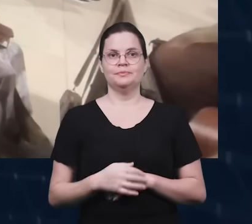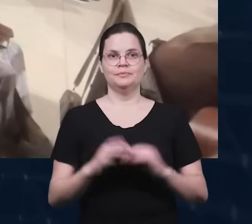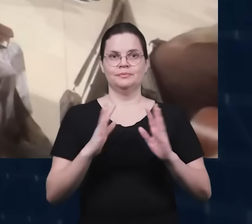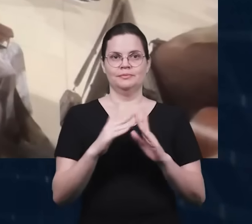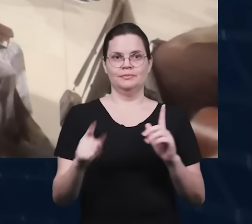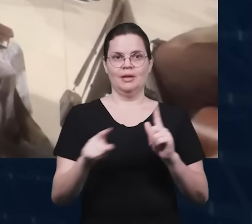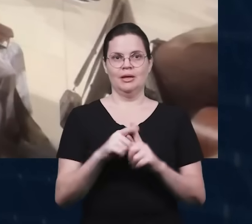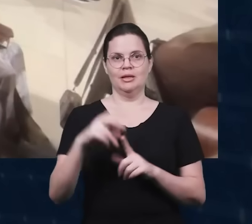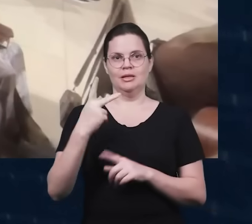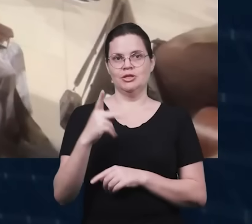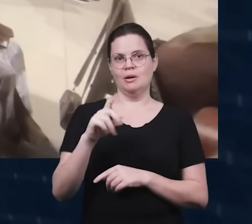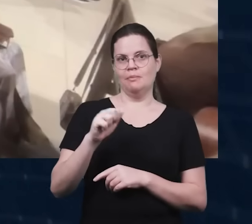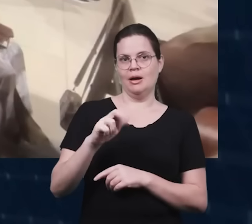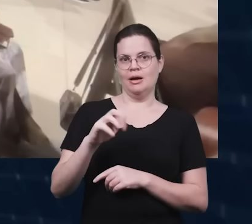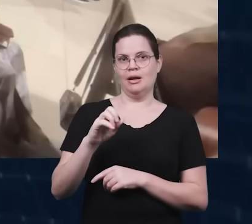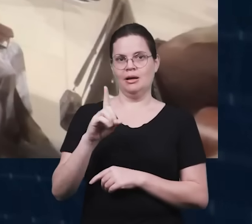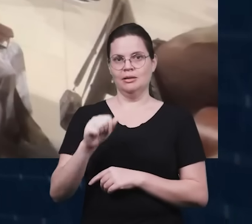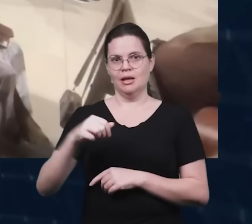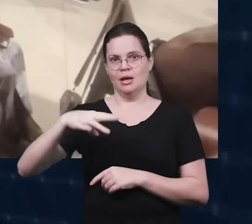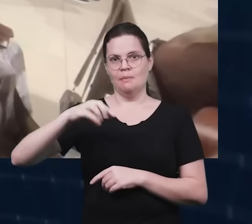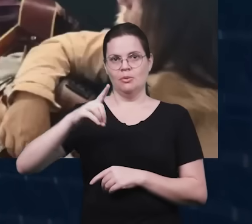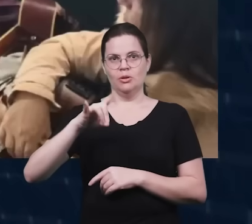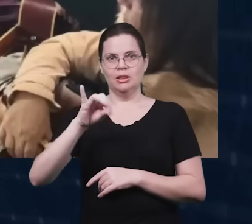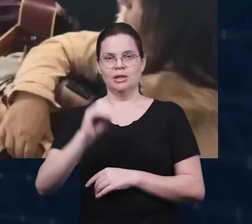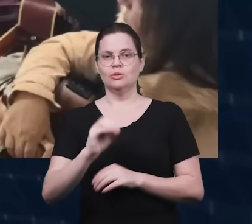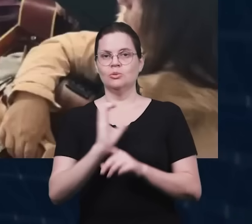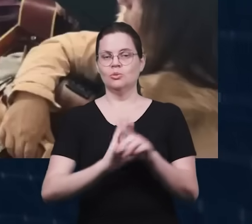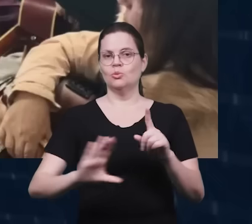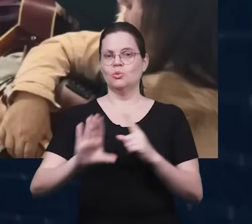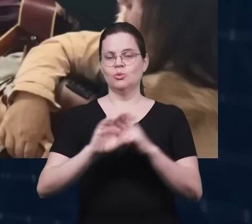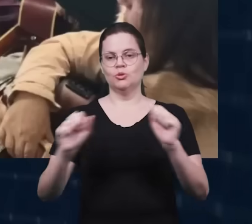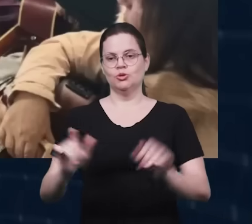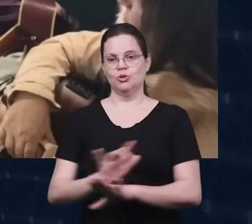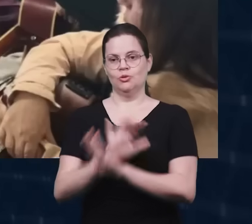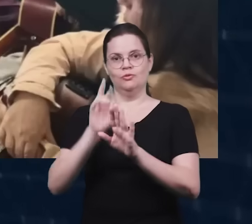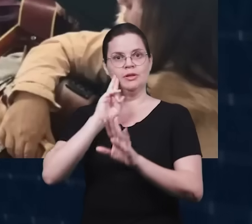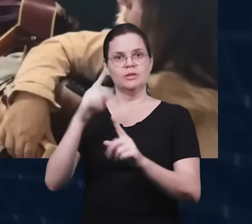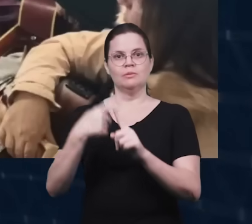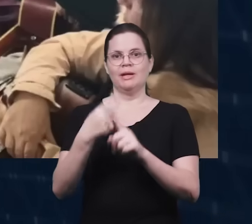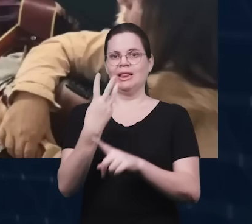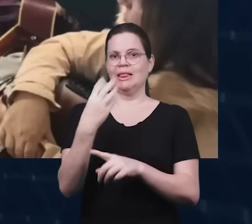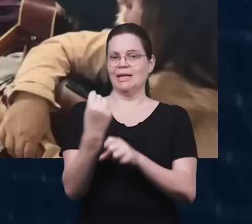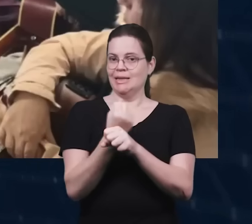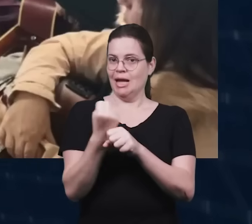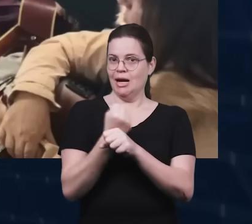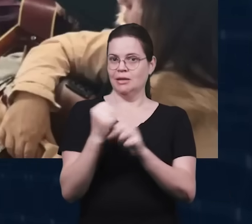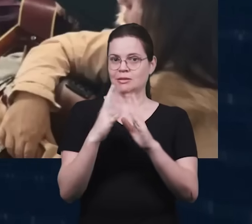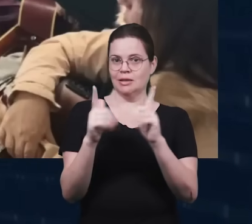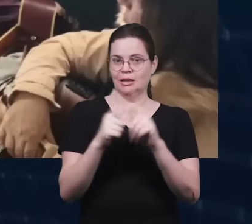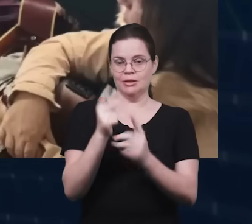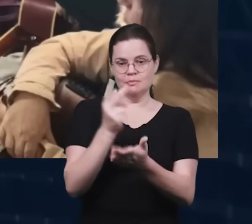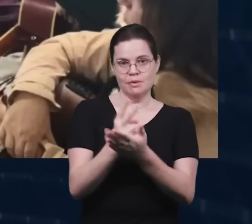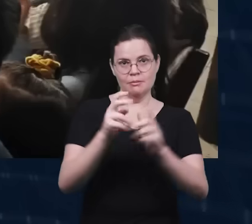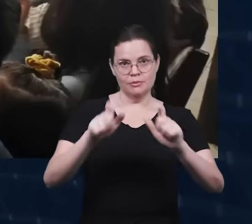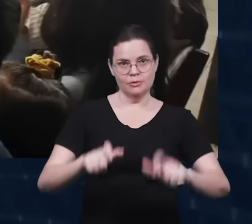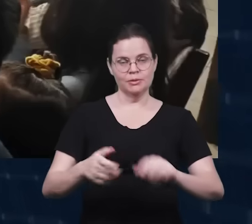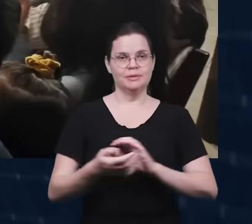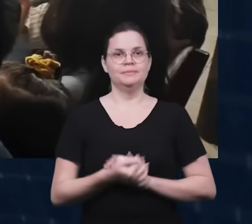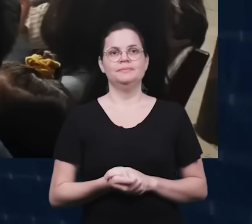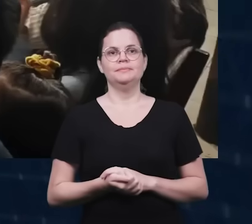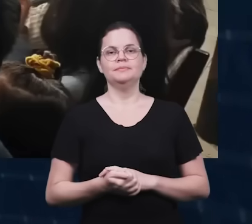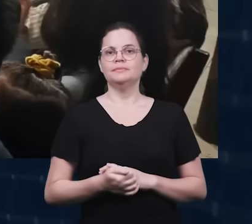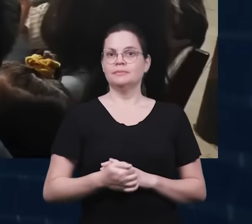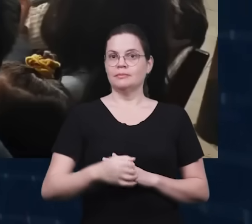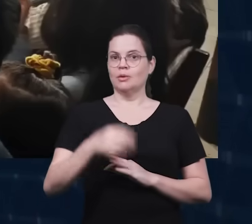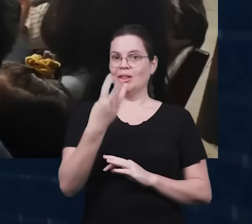Parada Modelo um culto de glorificação ao Senhor pelos 30 anos do templo na cidade de Guapimirim. São